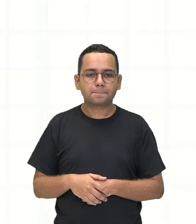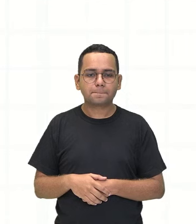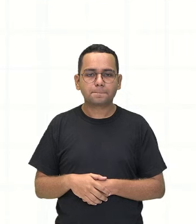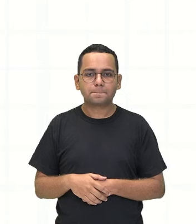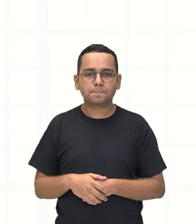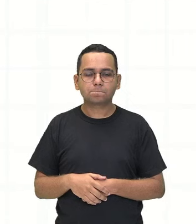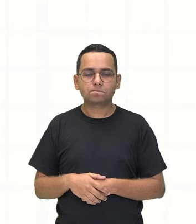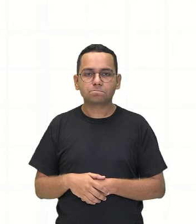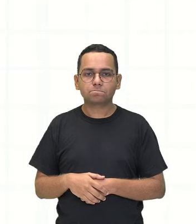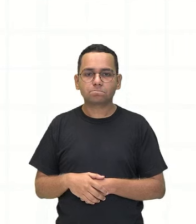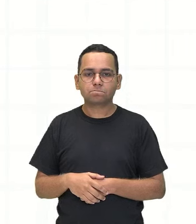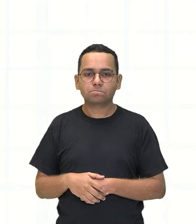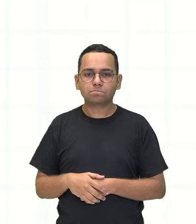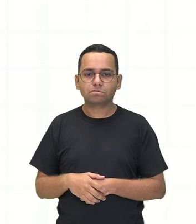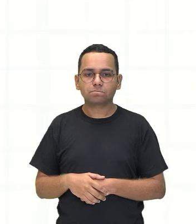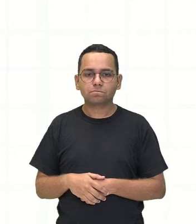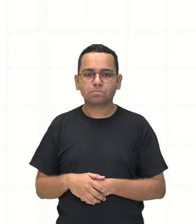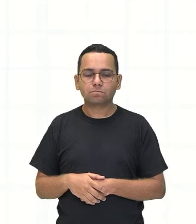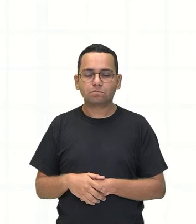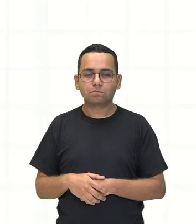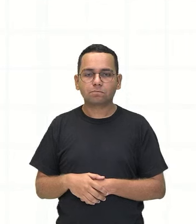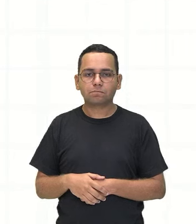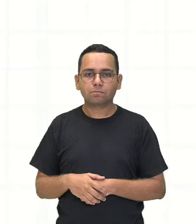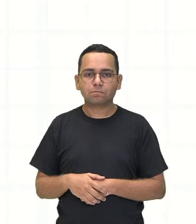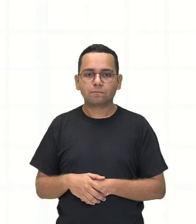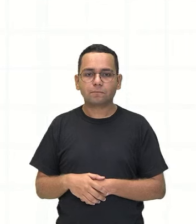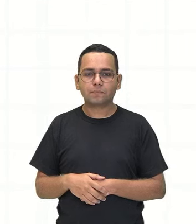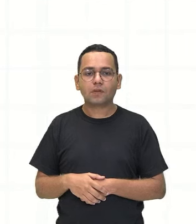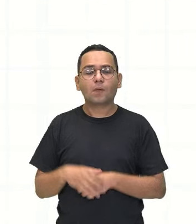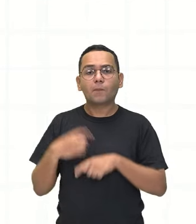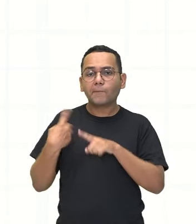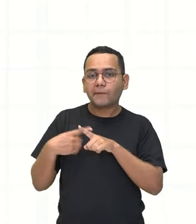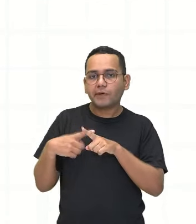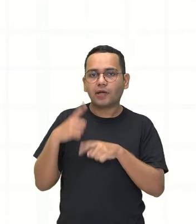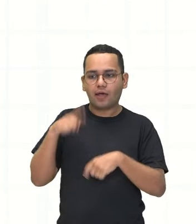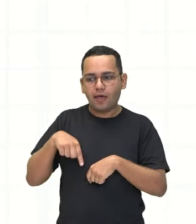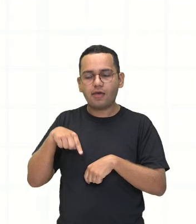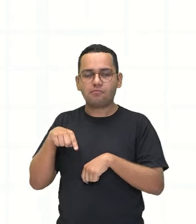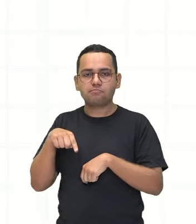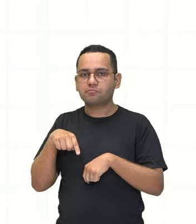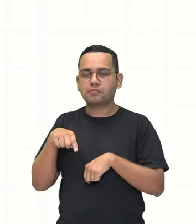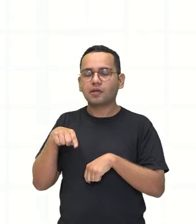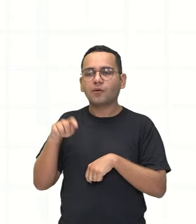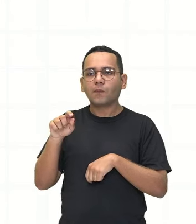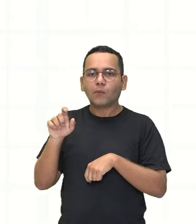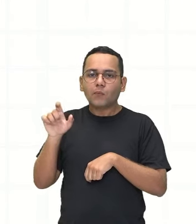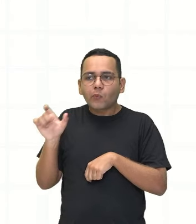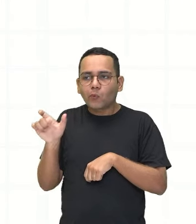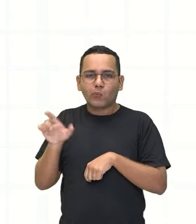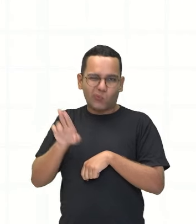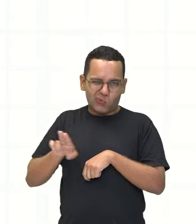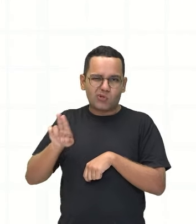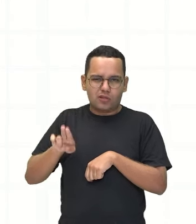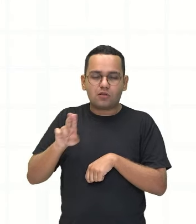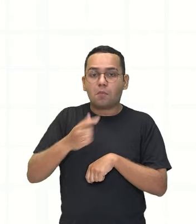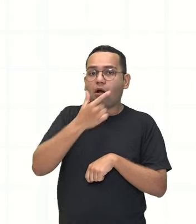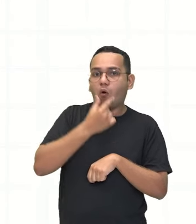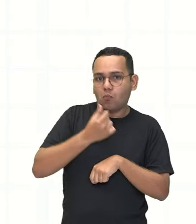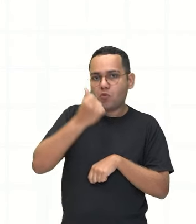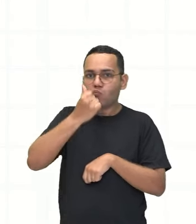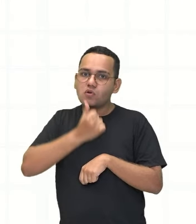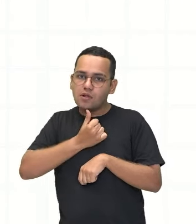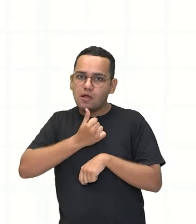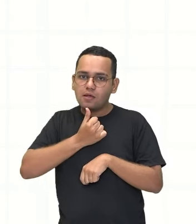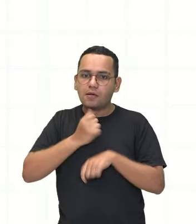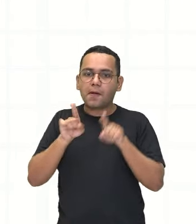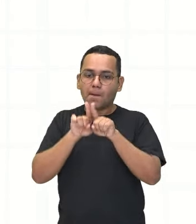é dessa forma, né, que a gente designa o macho, né, a fêmea. Sendo que o substantivo ele não